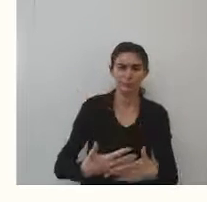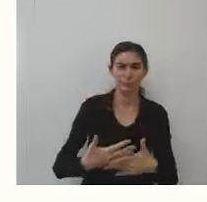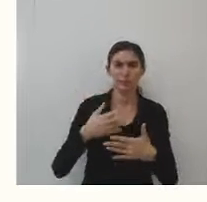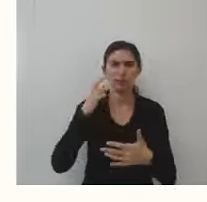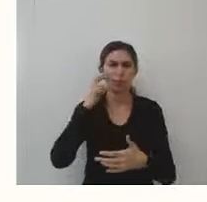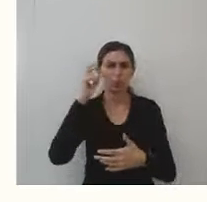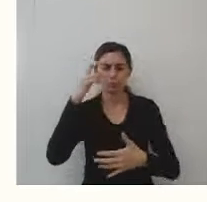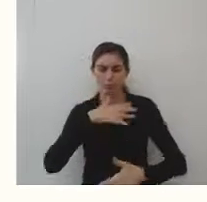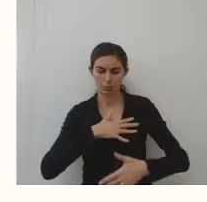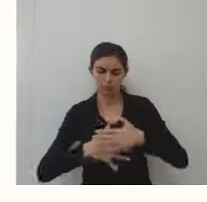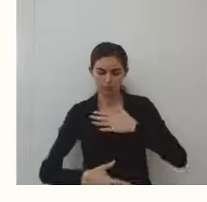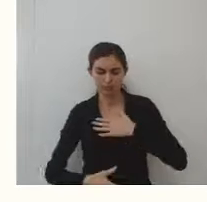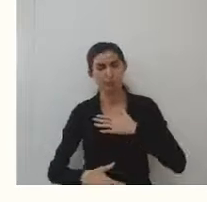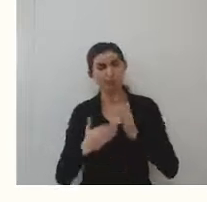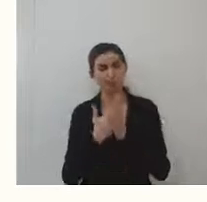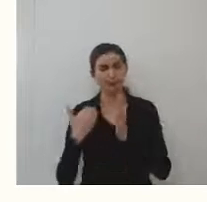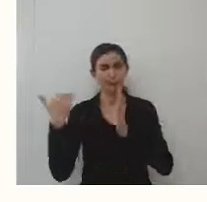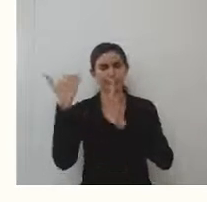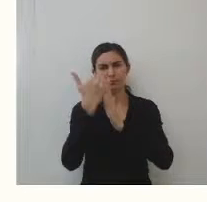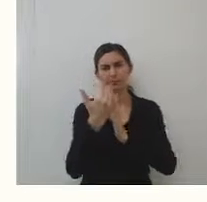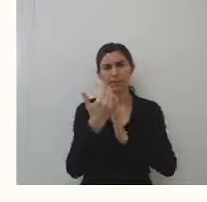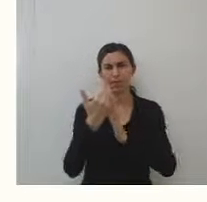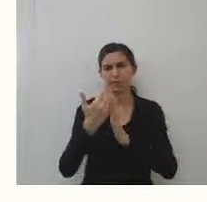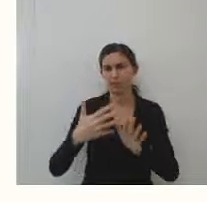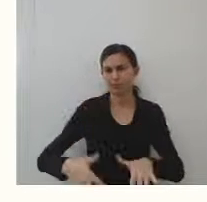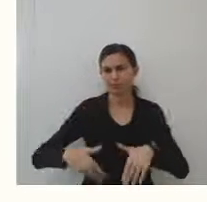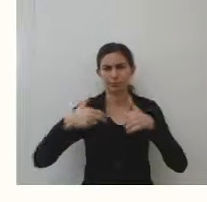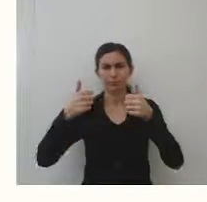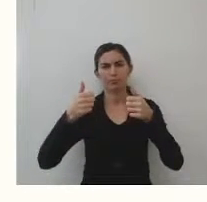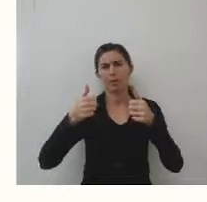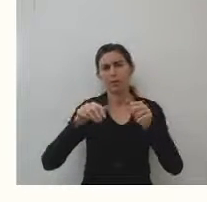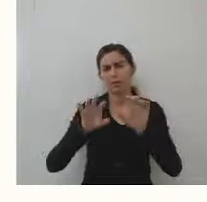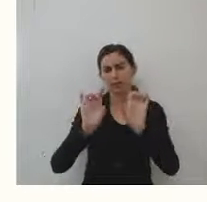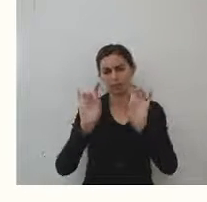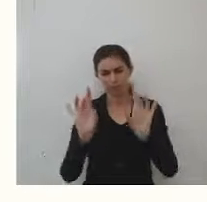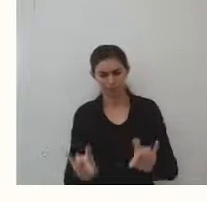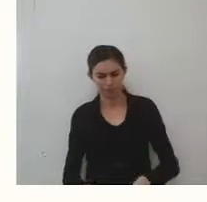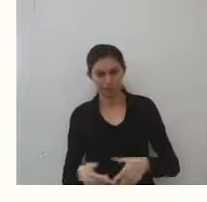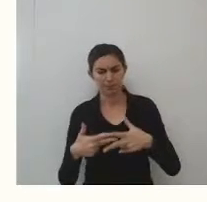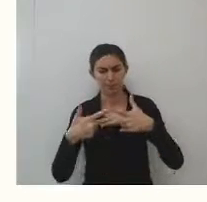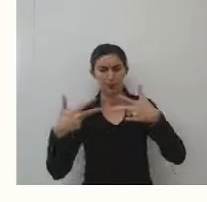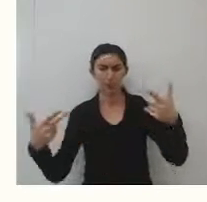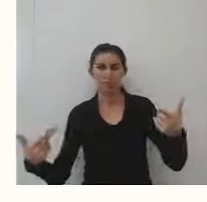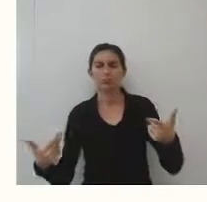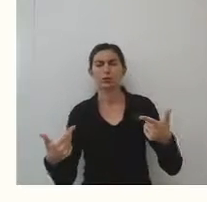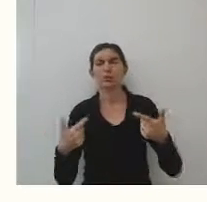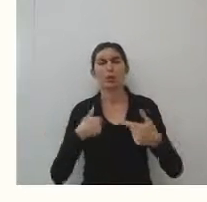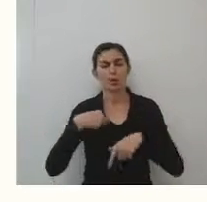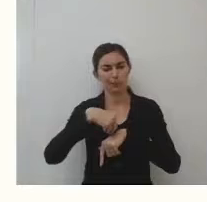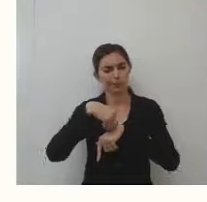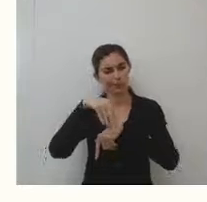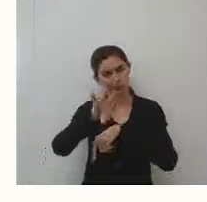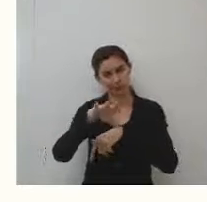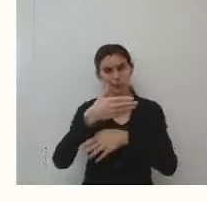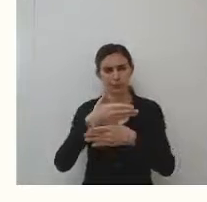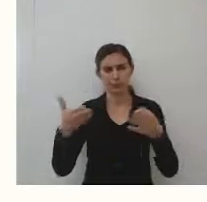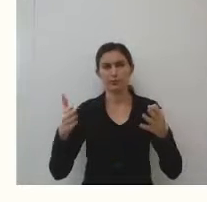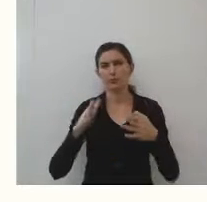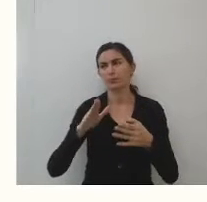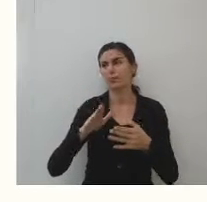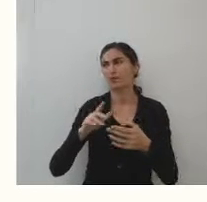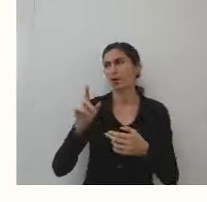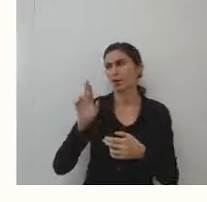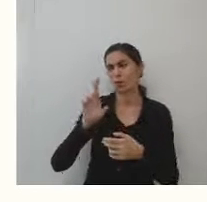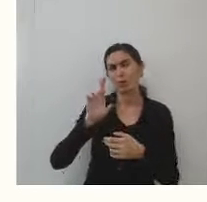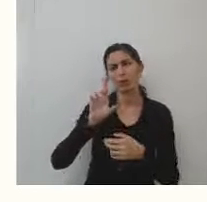cultura corporal muito mais apurada, refinada. Então eu trouxe Laban para vocês,